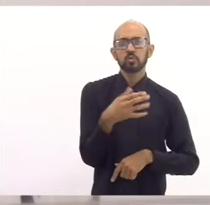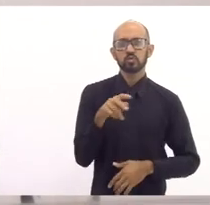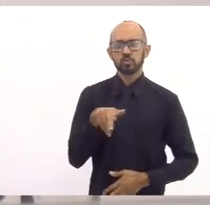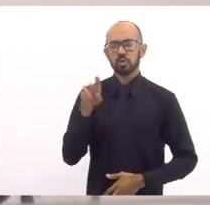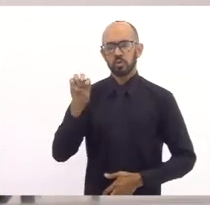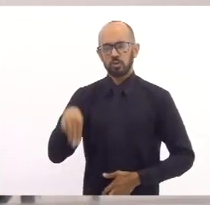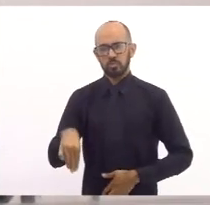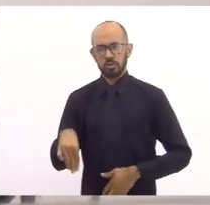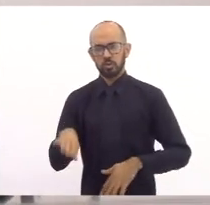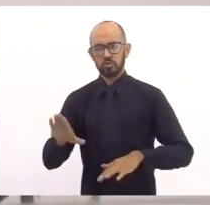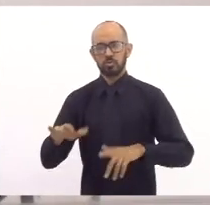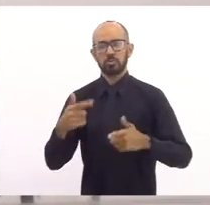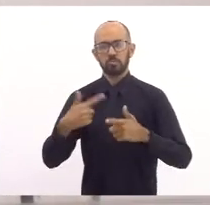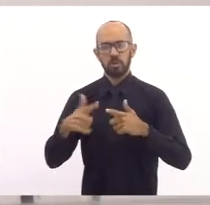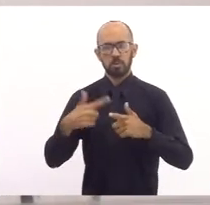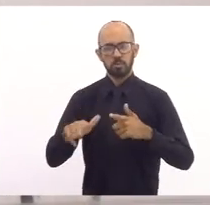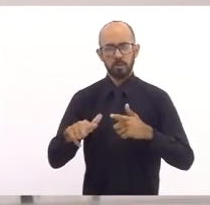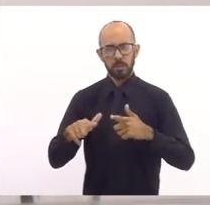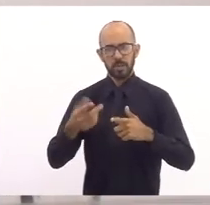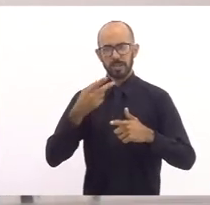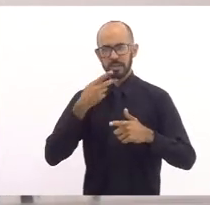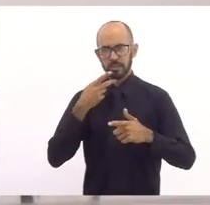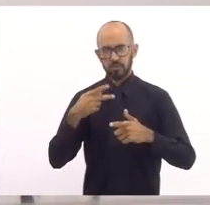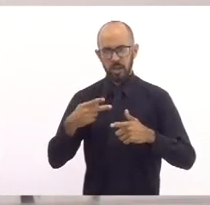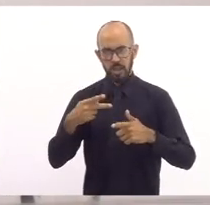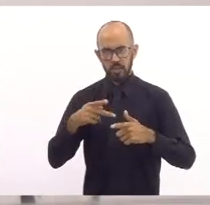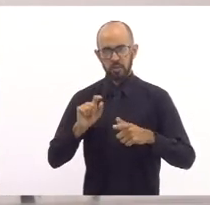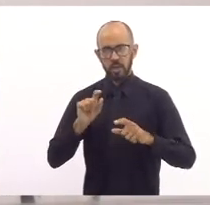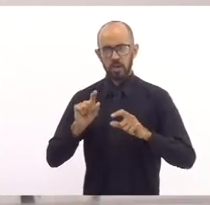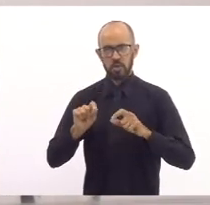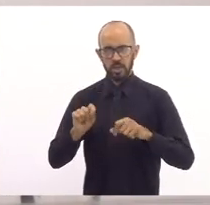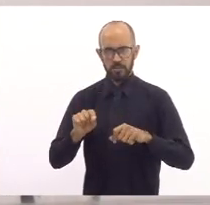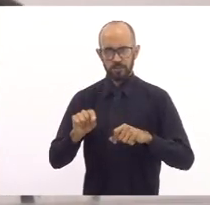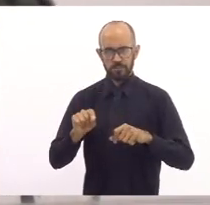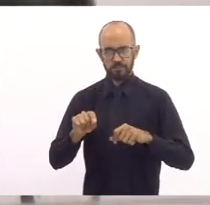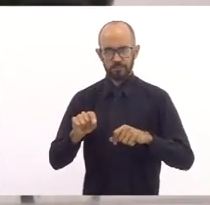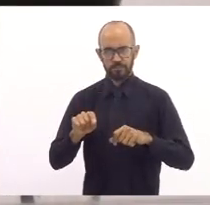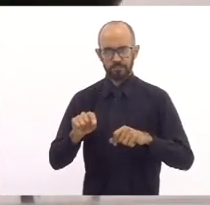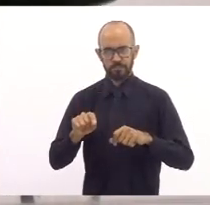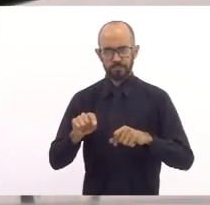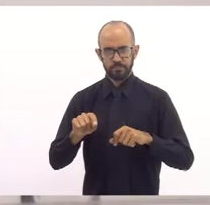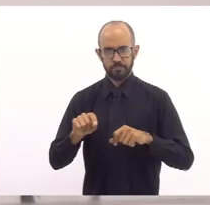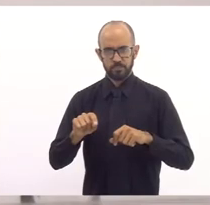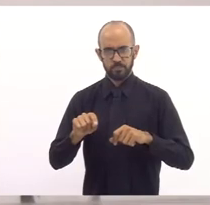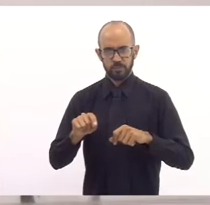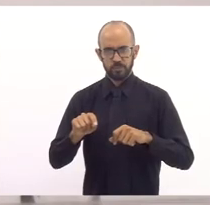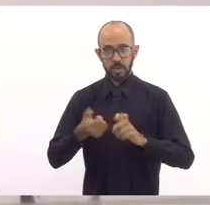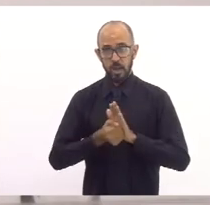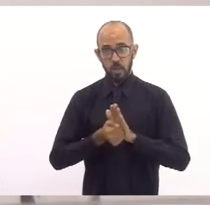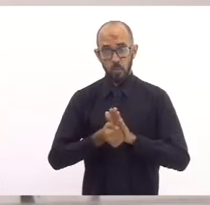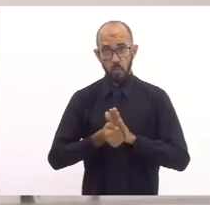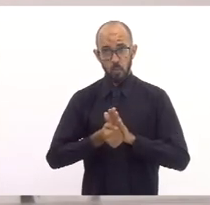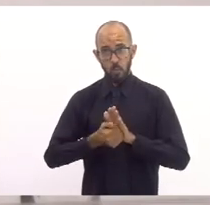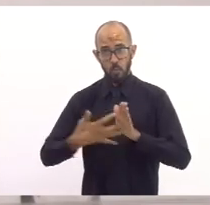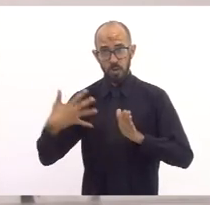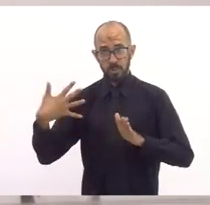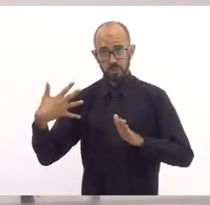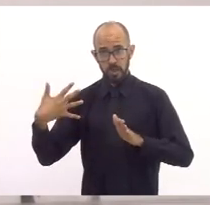discutido. O que está sendo dito é que o volume furtado